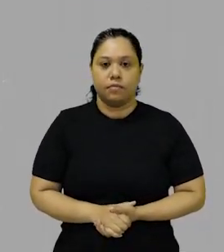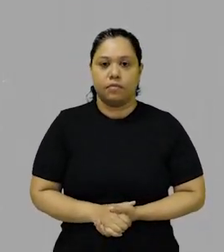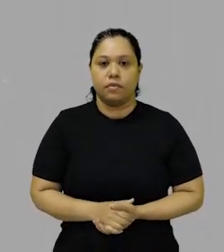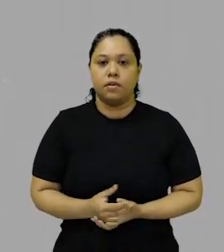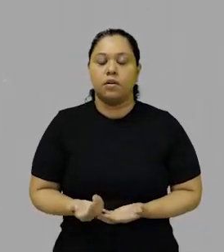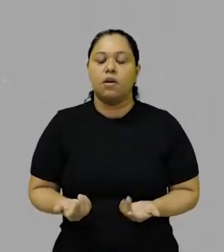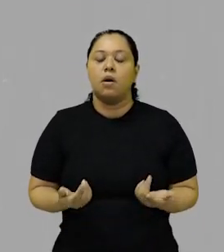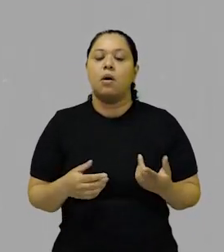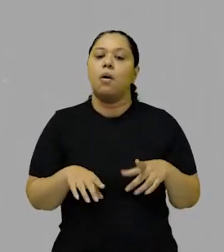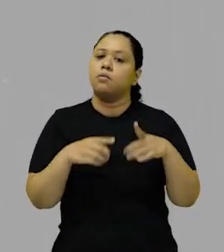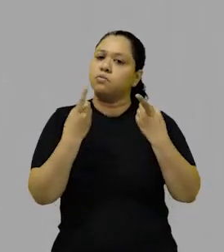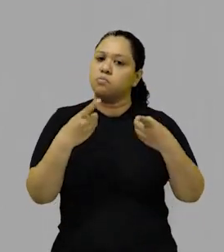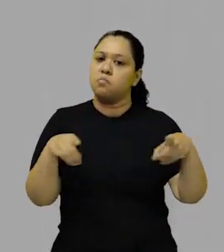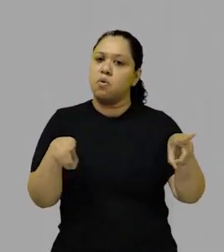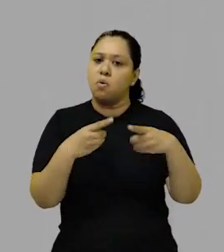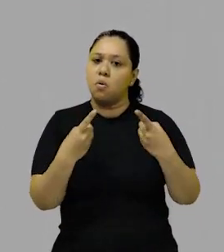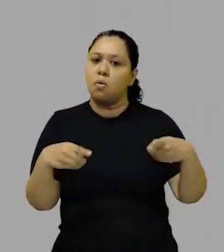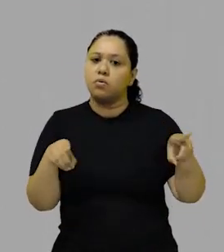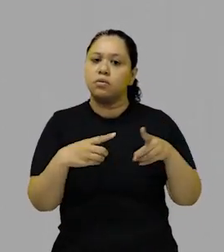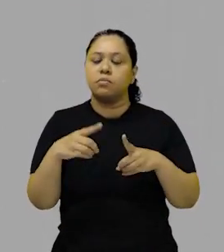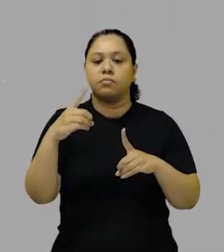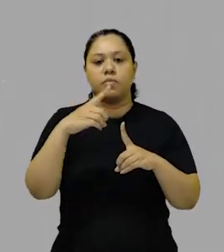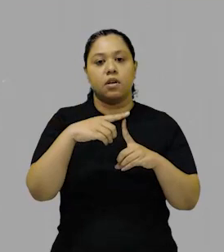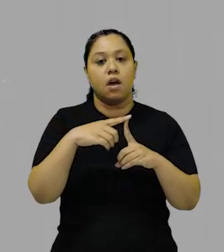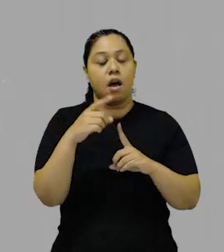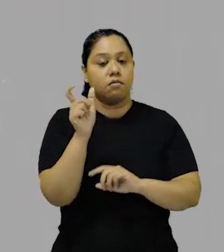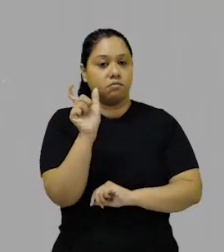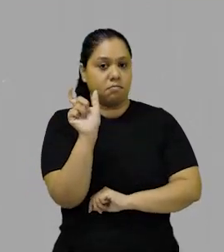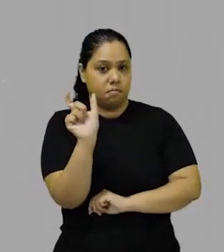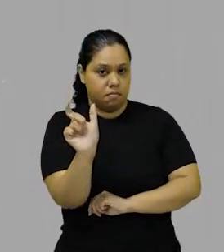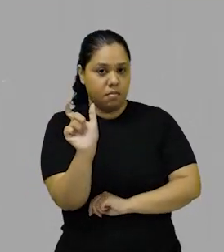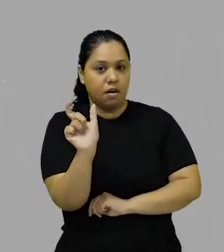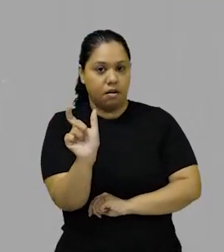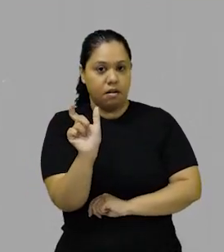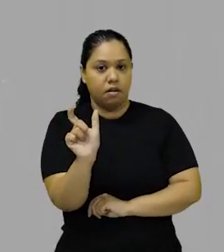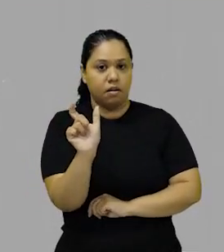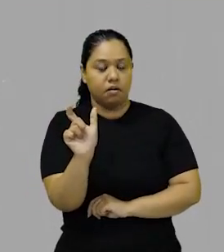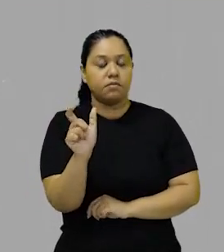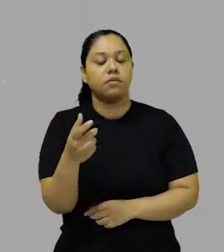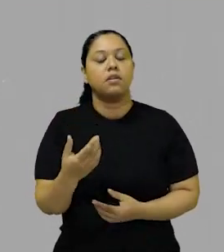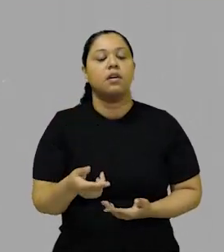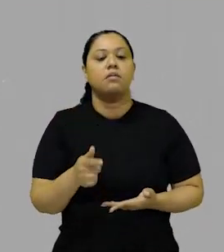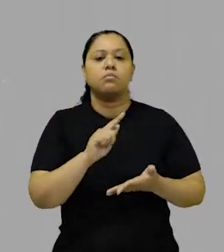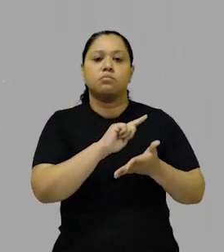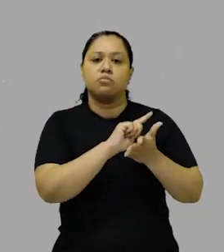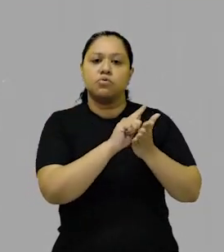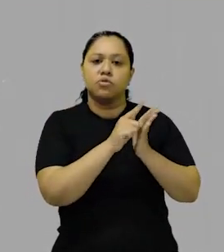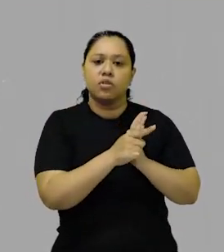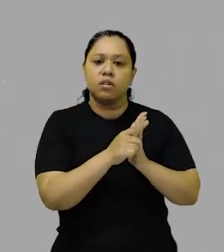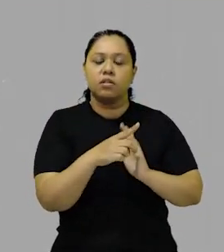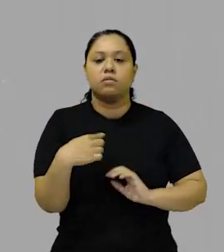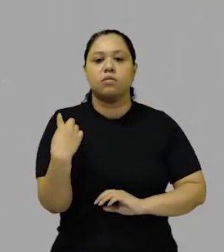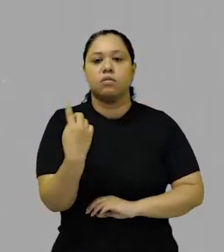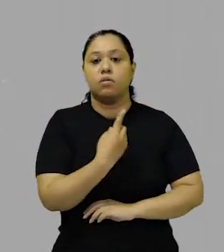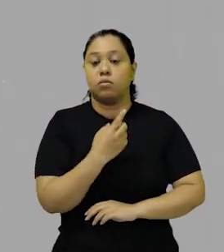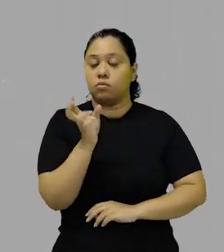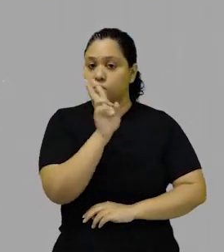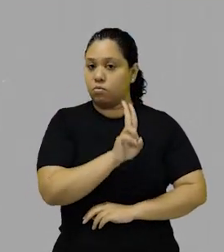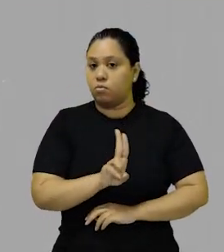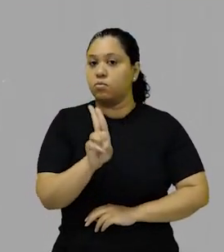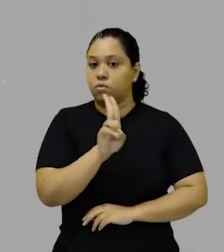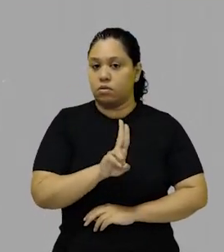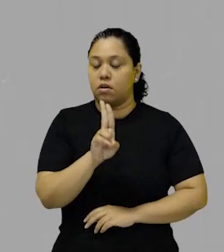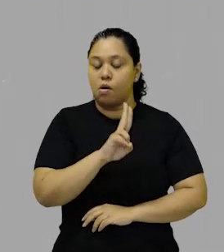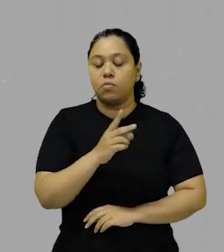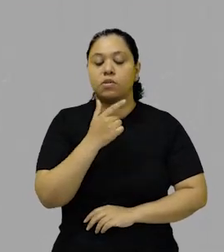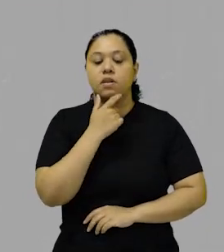são esses gêneros musicais, as palavras que fazem parte desses gêneros e que nós usamos por serem em